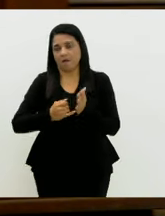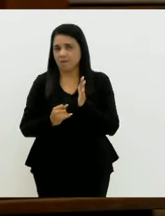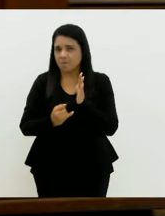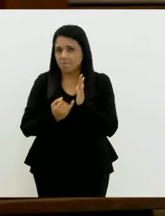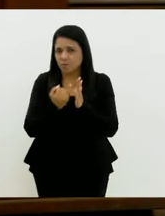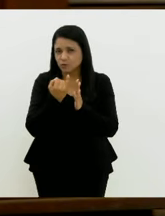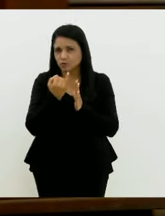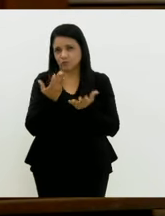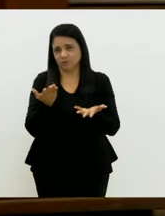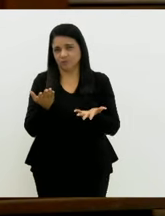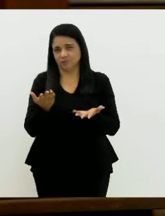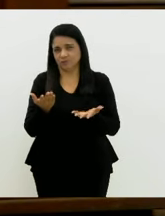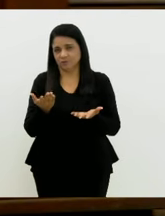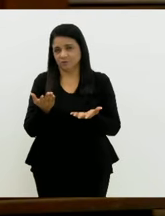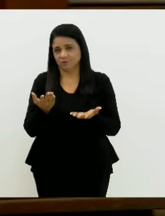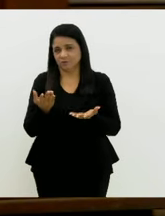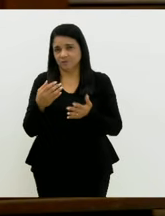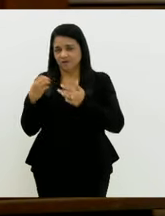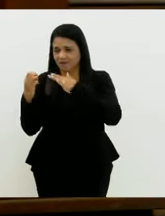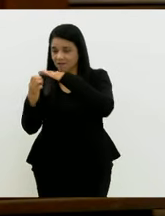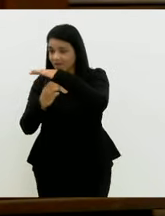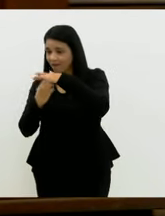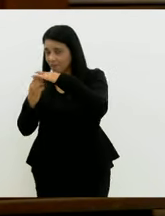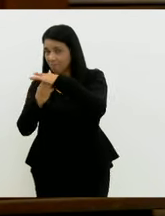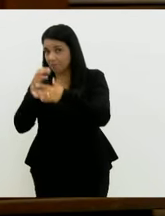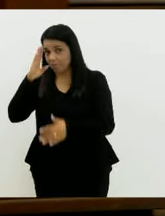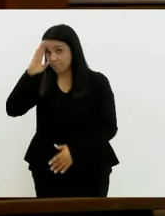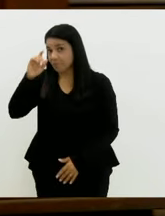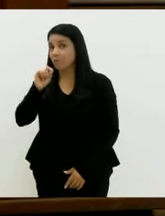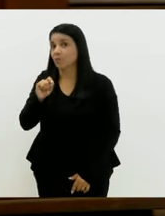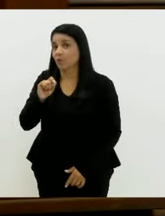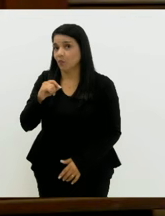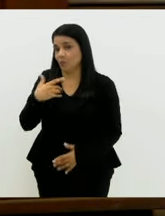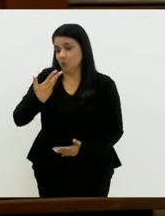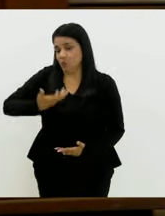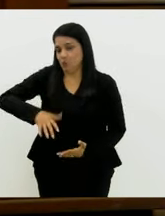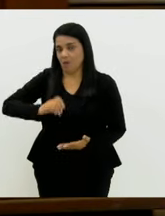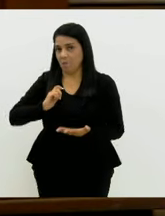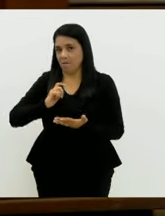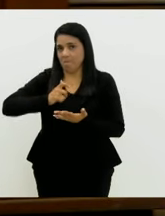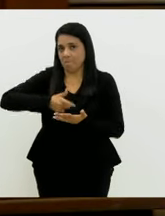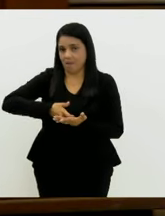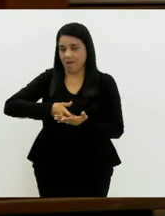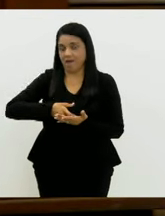a empresa que é pole position nisso é a nossa querida